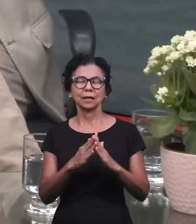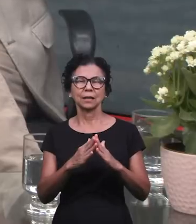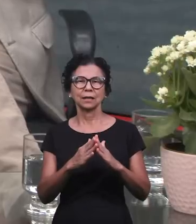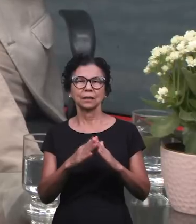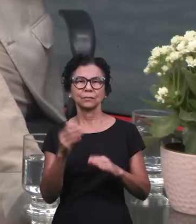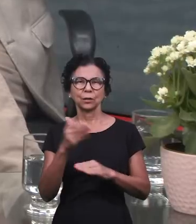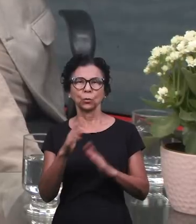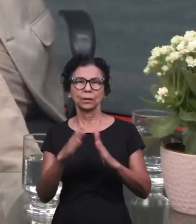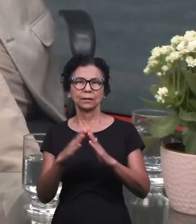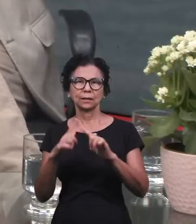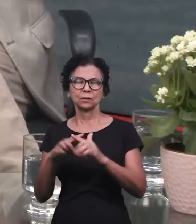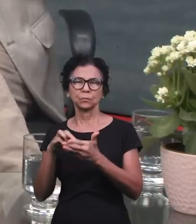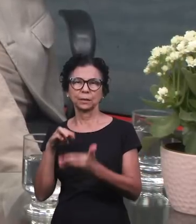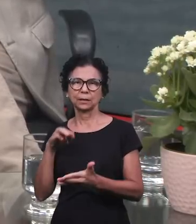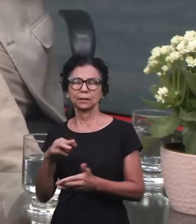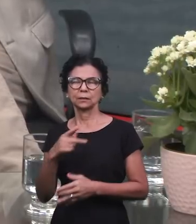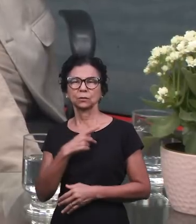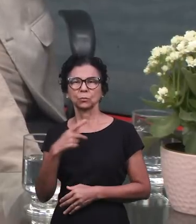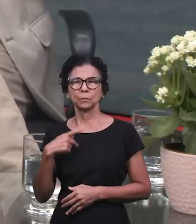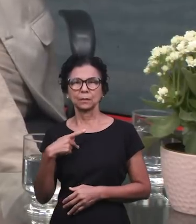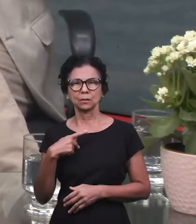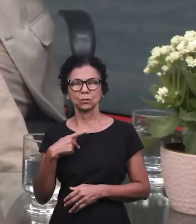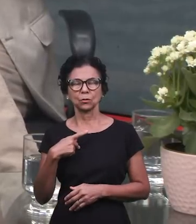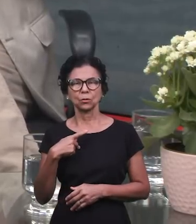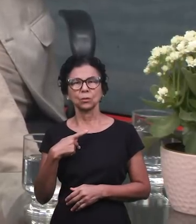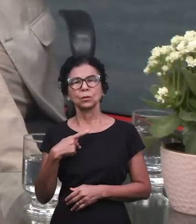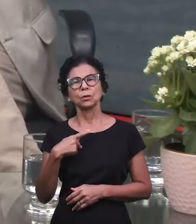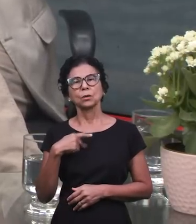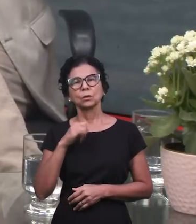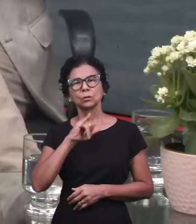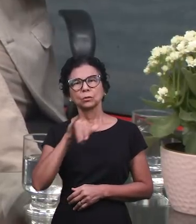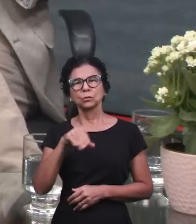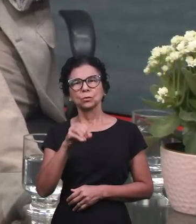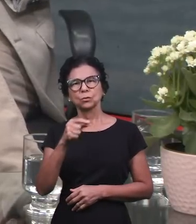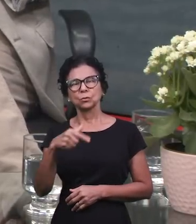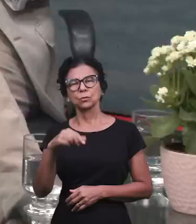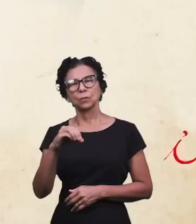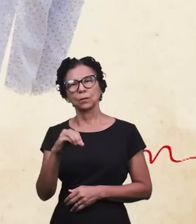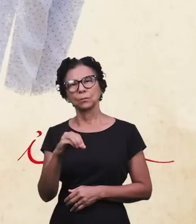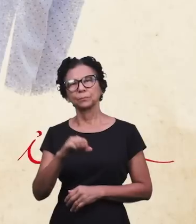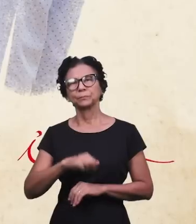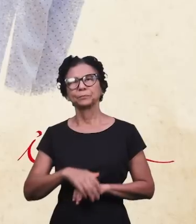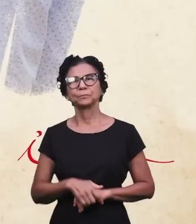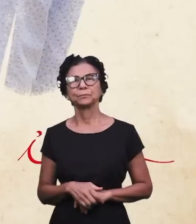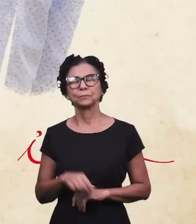Araújo Boscato, que vai contar uma experiência. Fala, jovem.